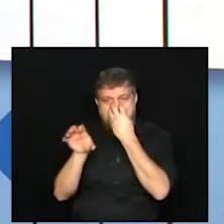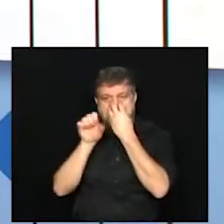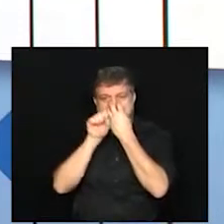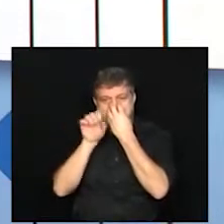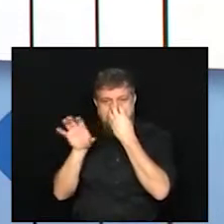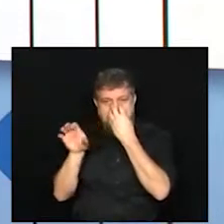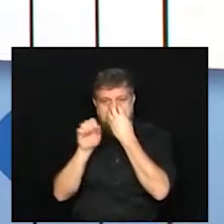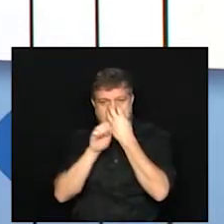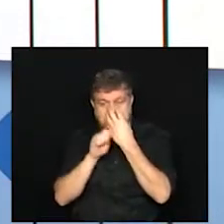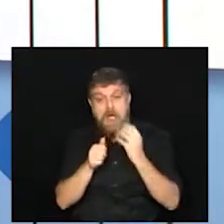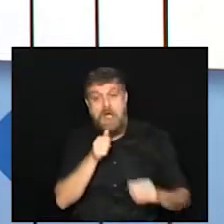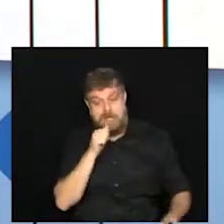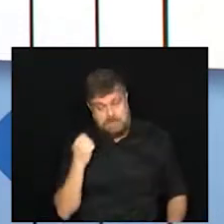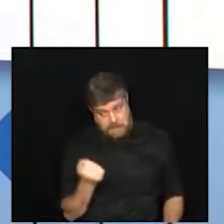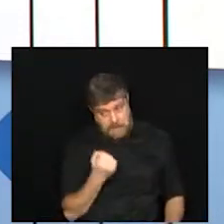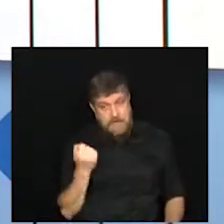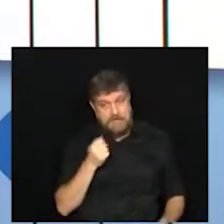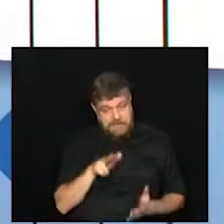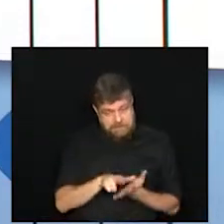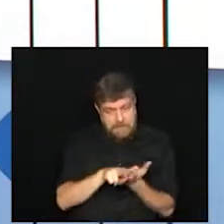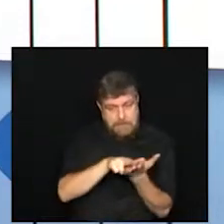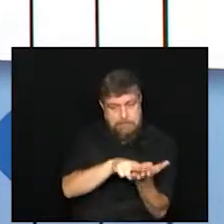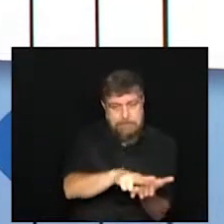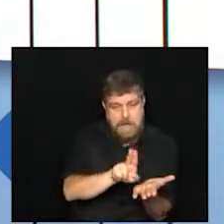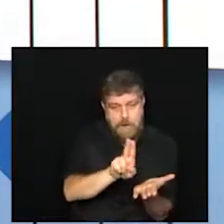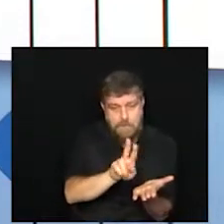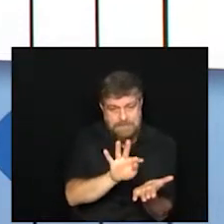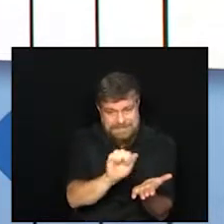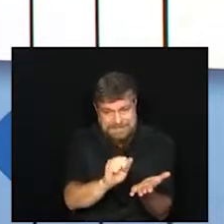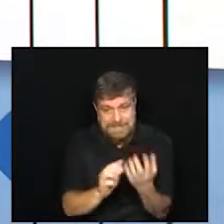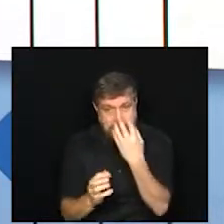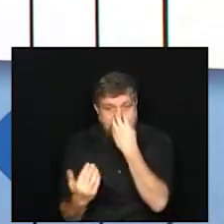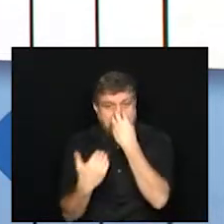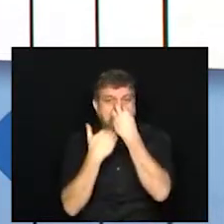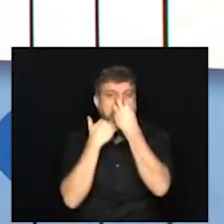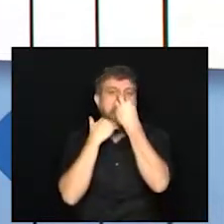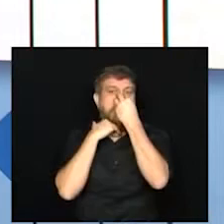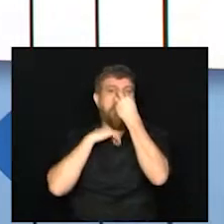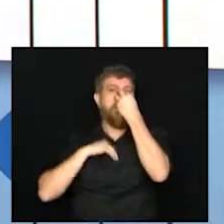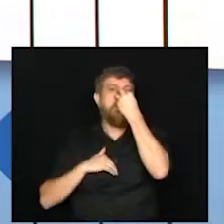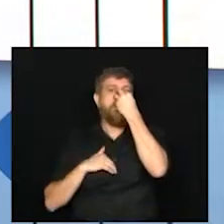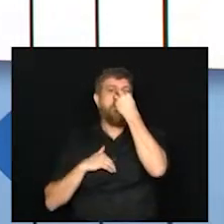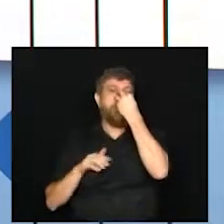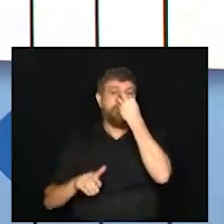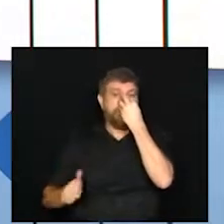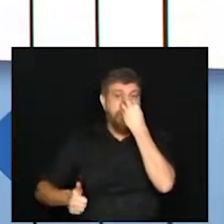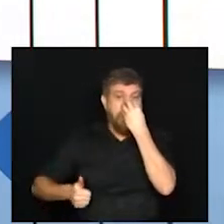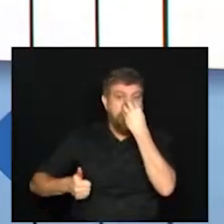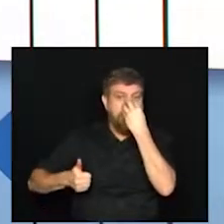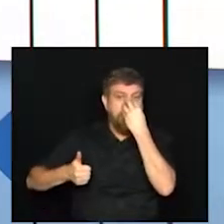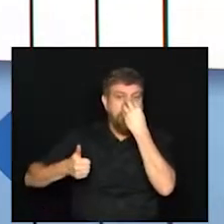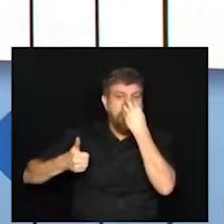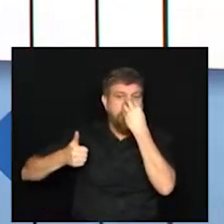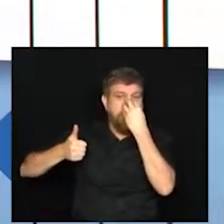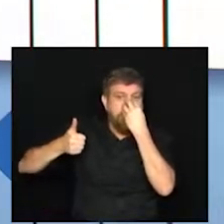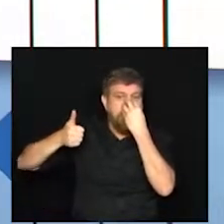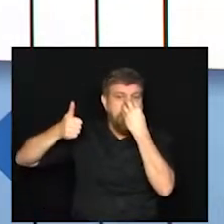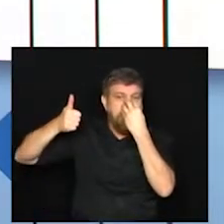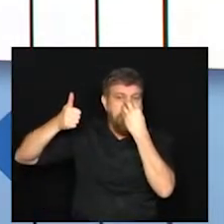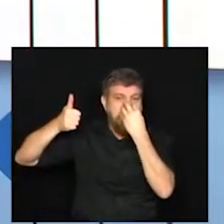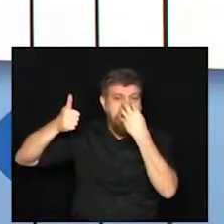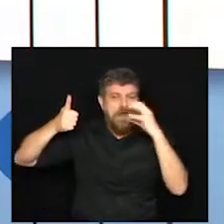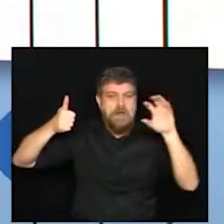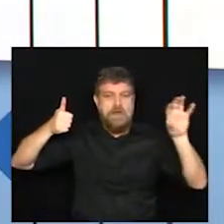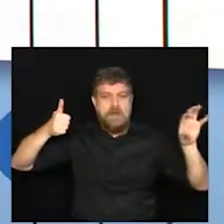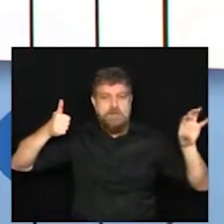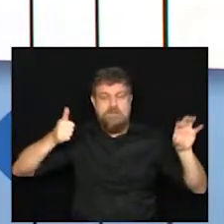ainda é grave, continua na UTI, entubado, mas em continuando a melhora, há a possibilidade de retirada